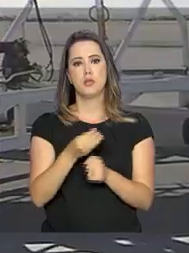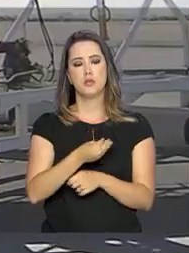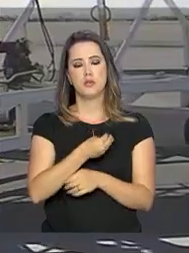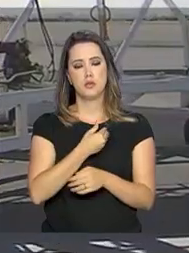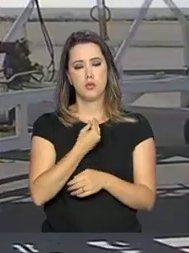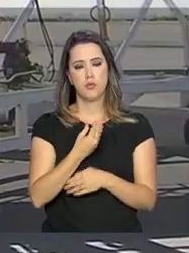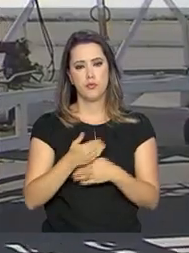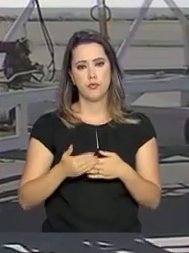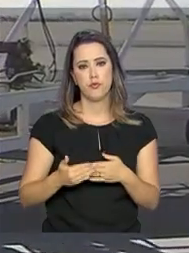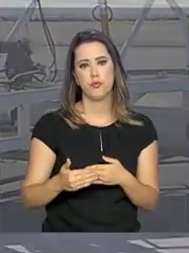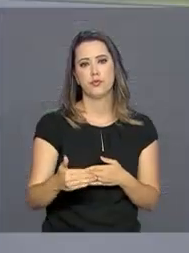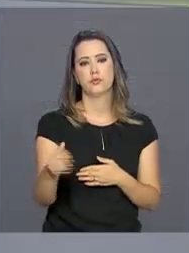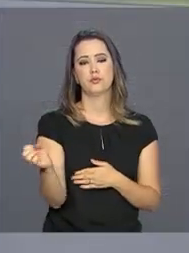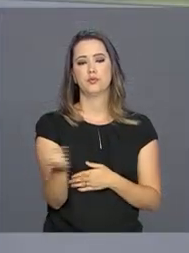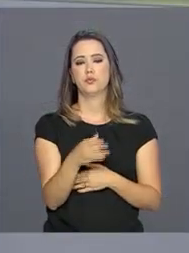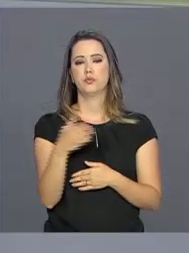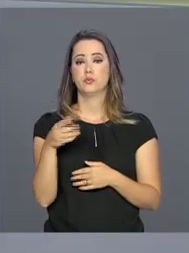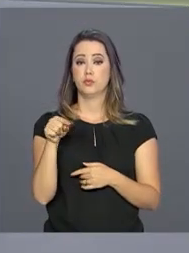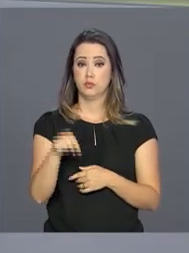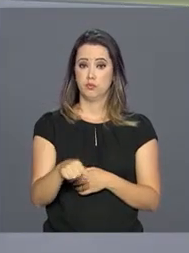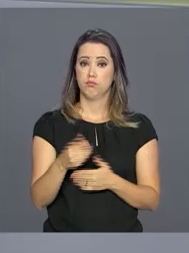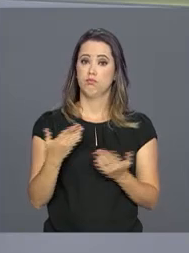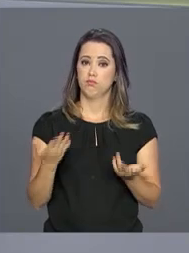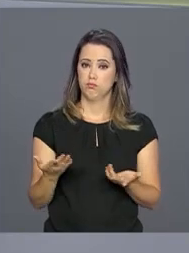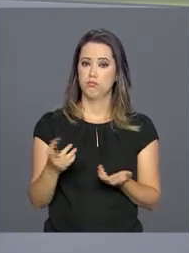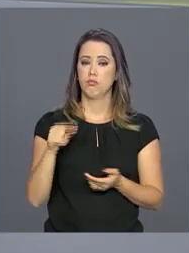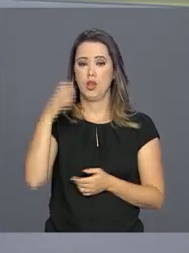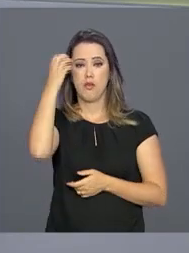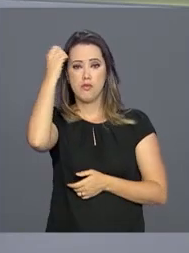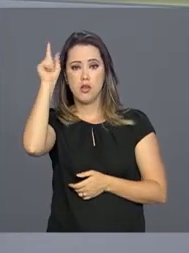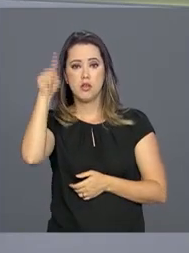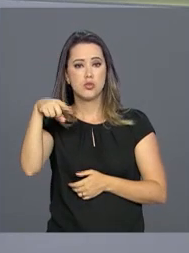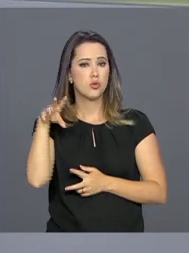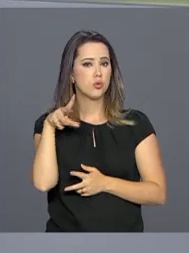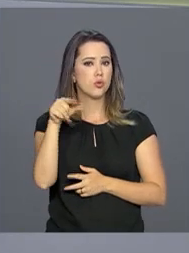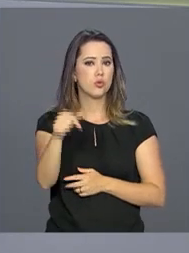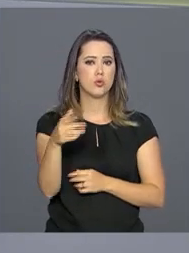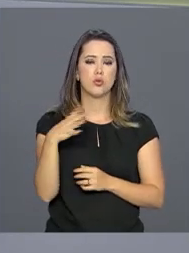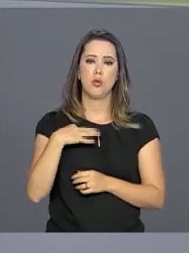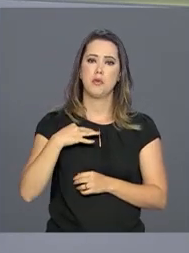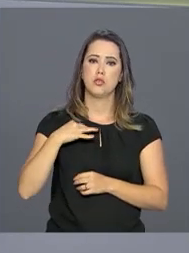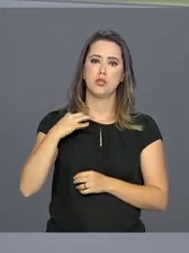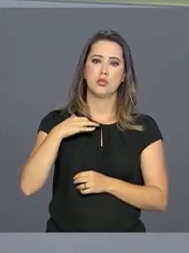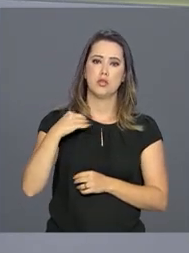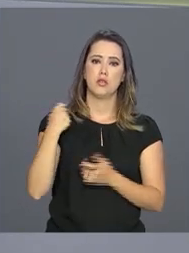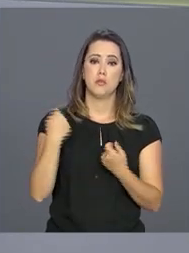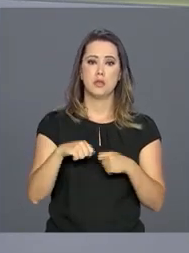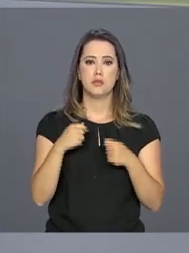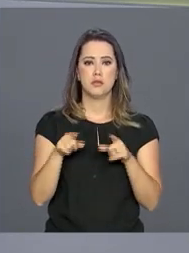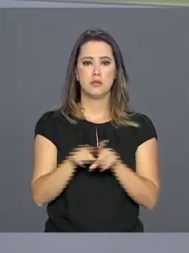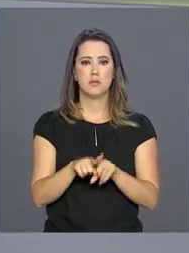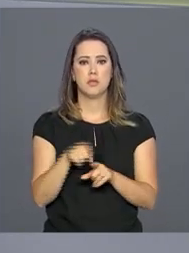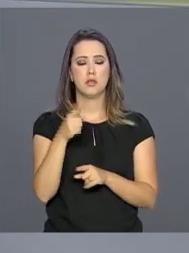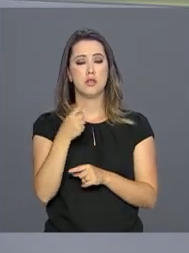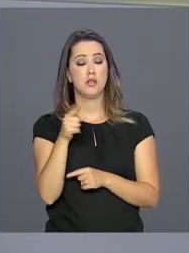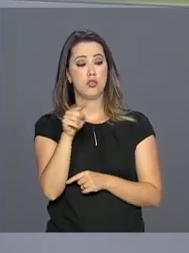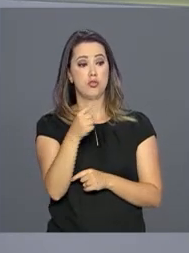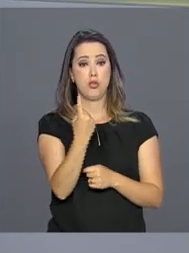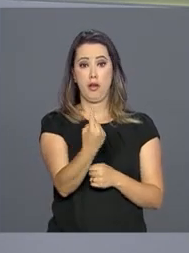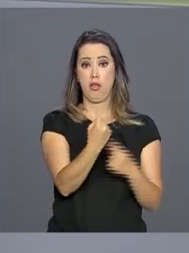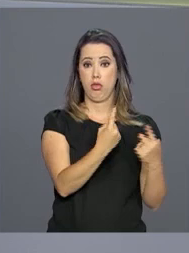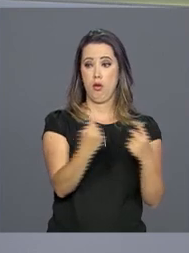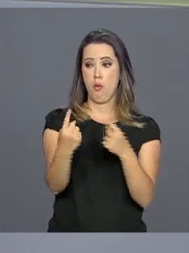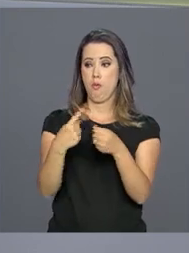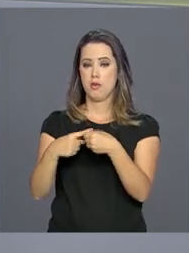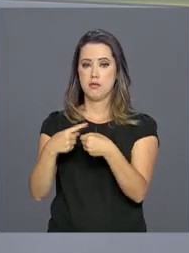nova vida aqui o processo de interiorização é totalmente voluntário e depende também do interesse das cidades de